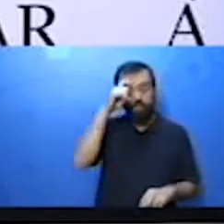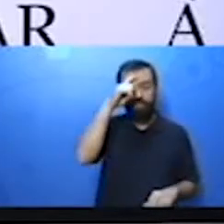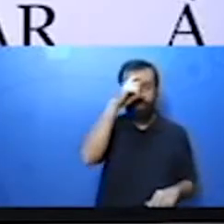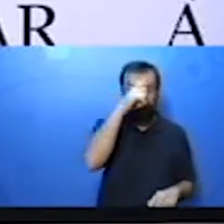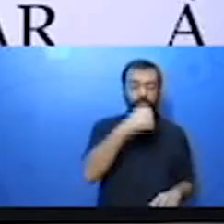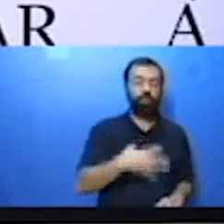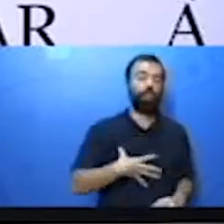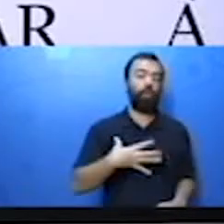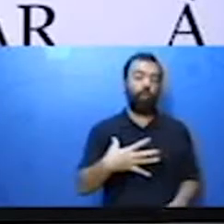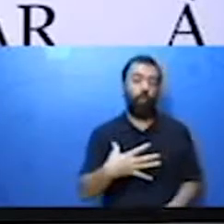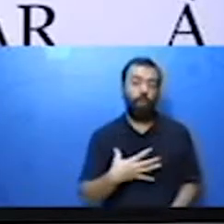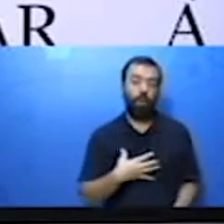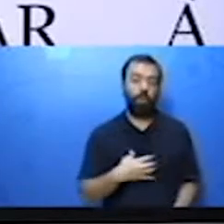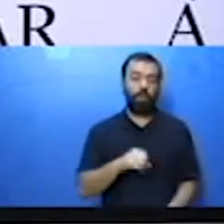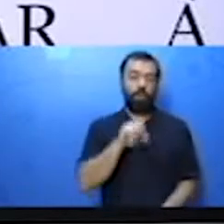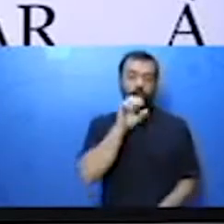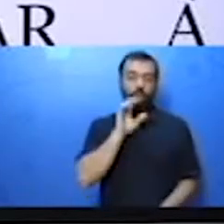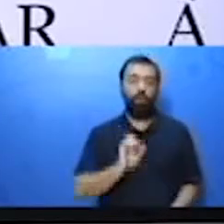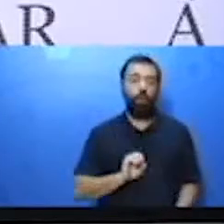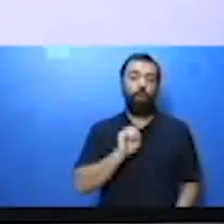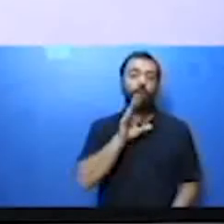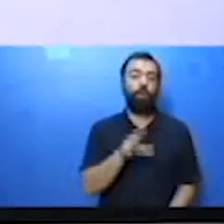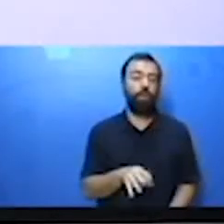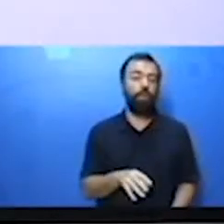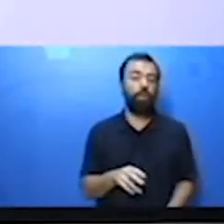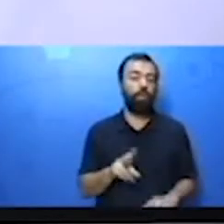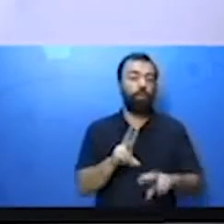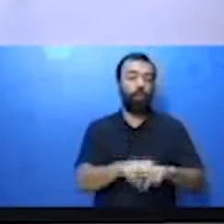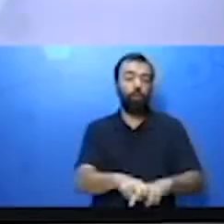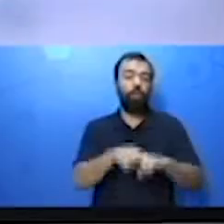e te levar à morte. Muito cuidado.